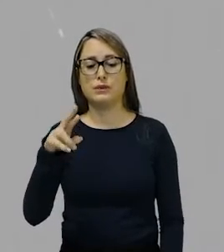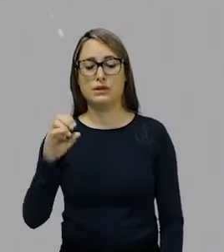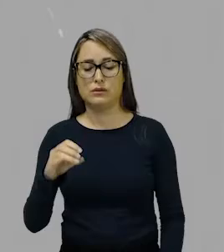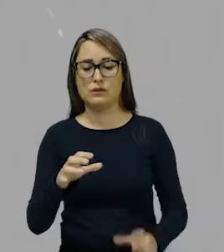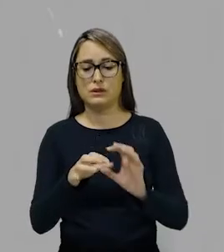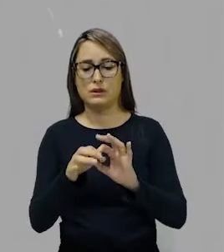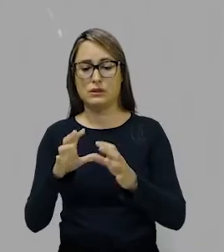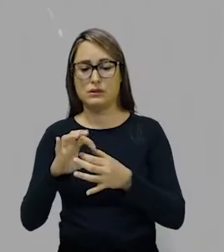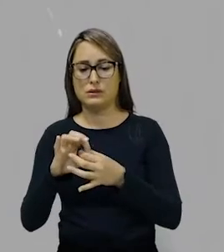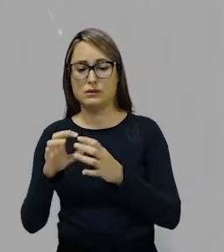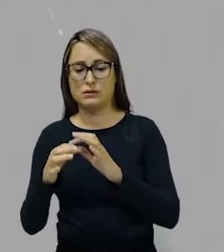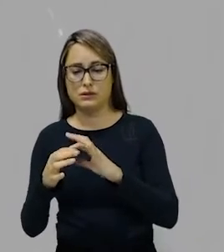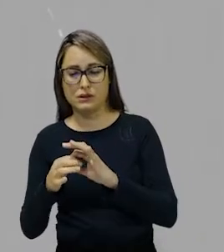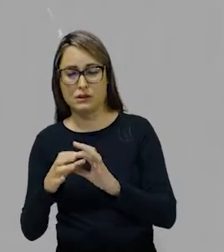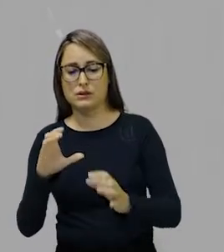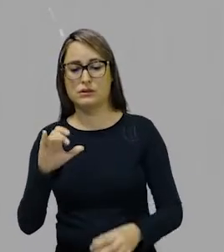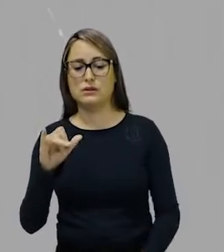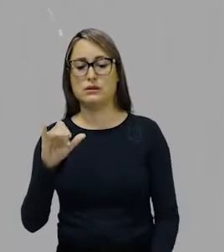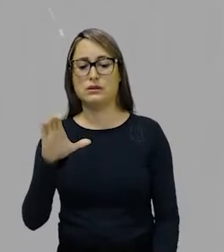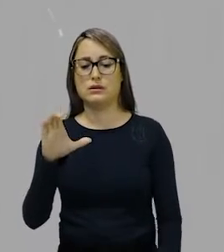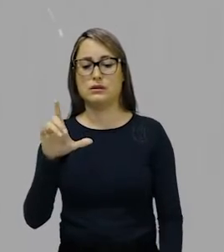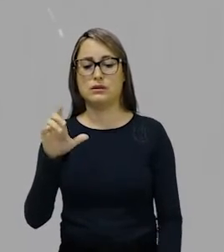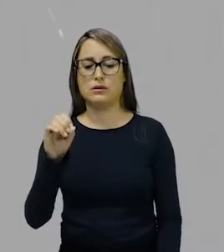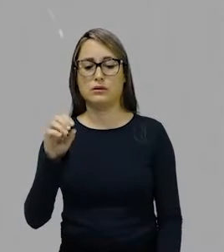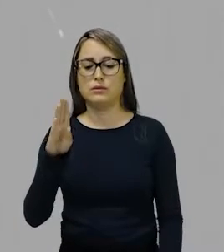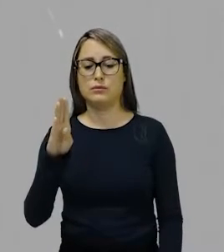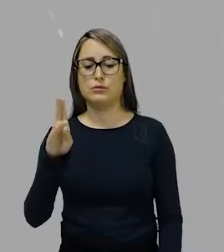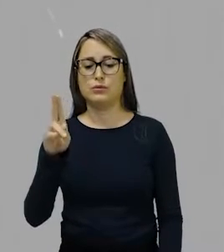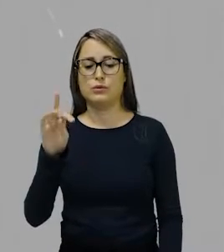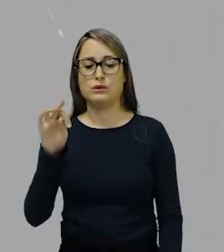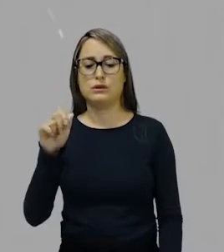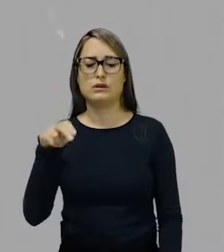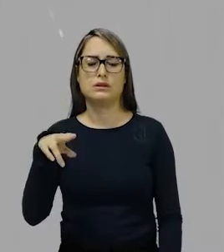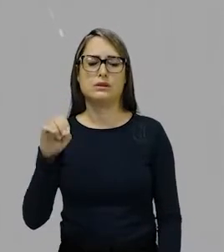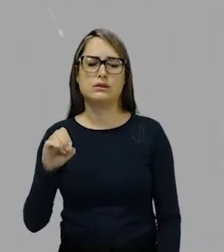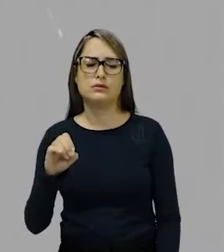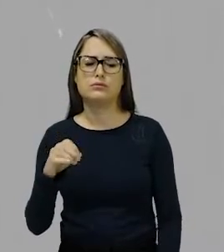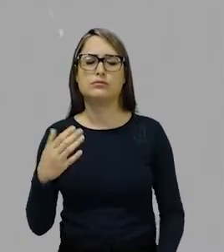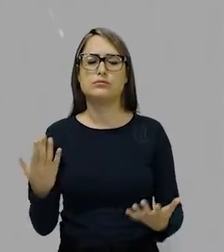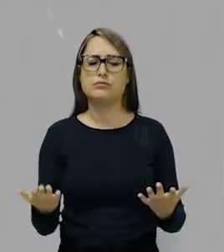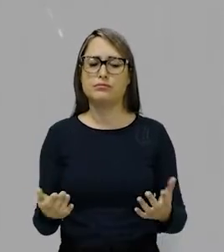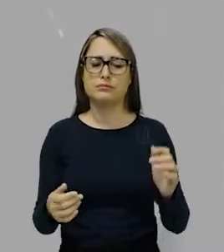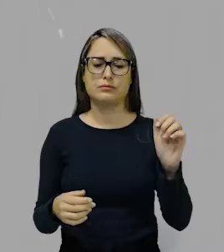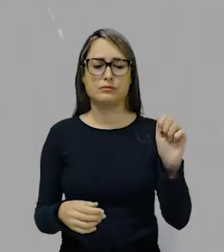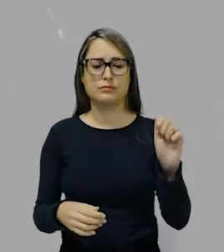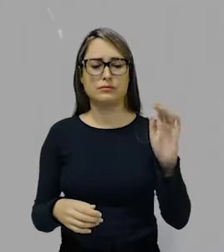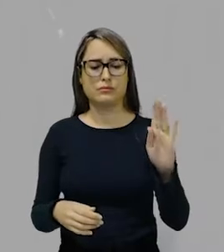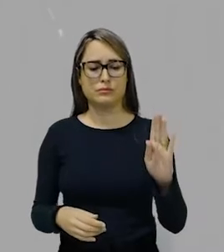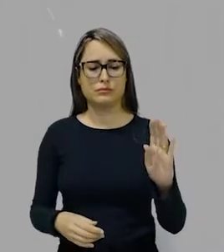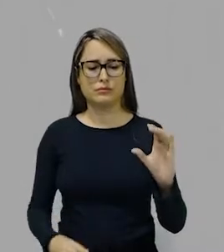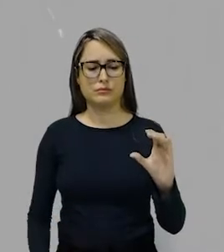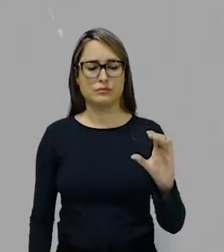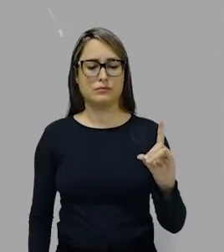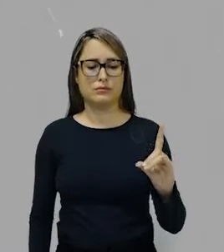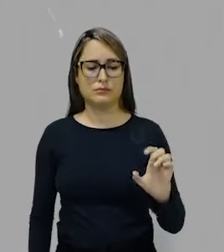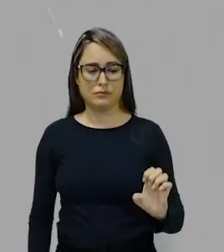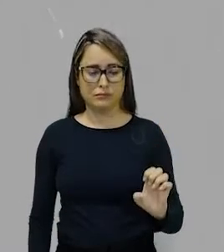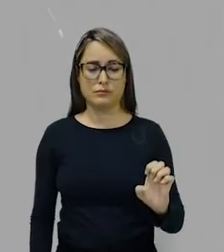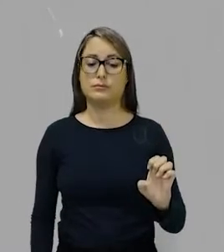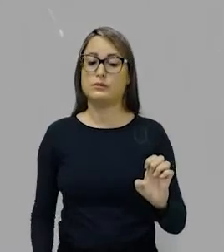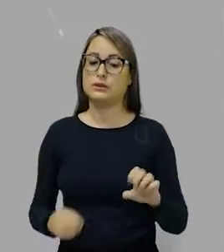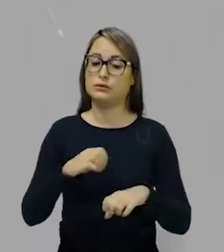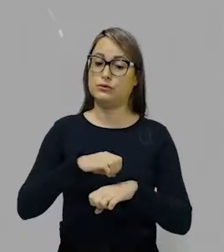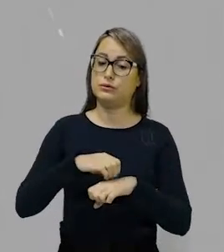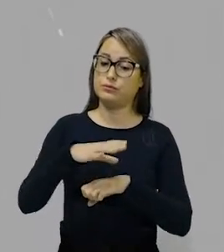ciclobutano? Um isômero de cadeia. Então, nós temos aqui as alternativas. Turma, olha só. Como dica